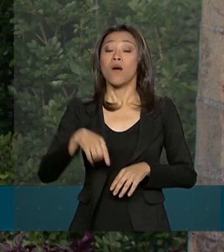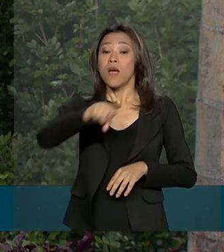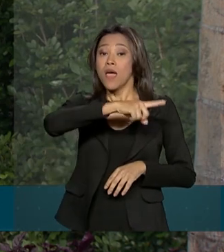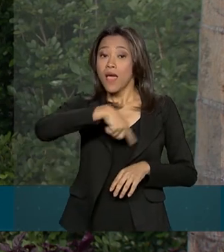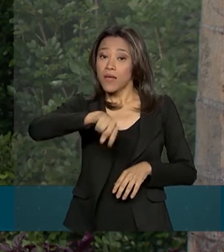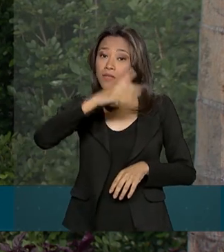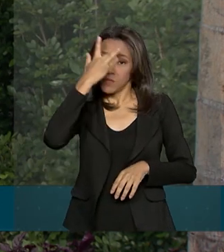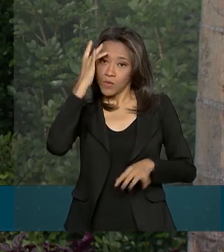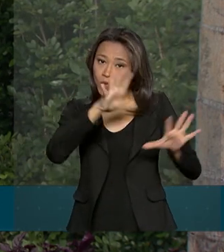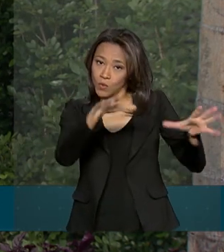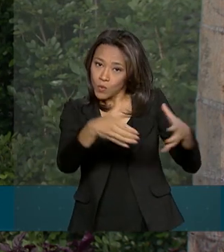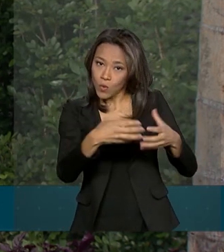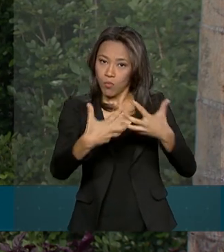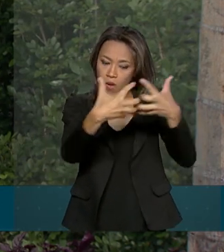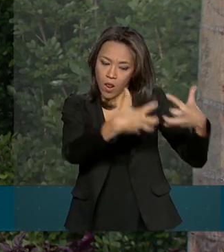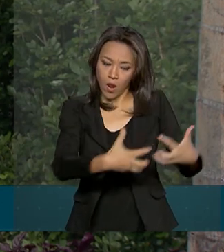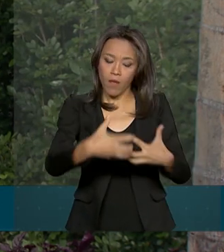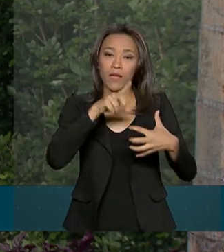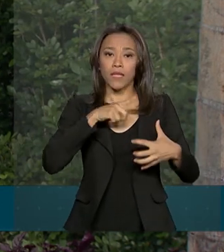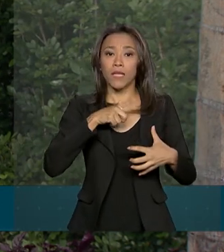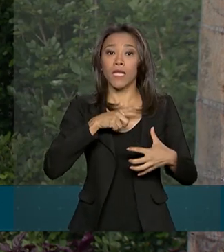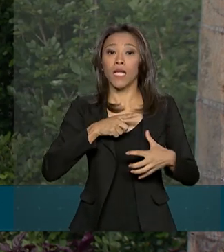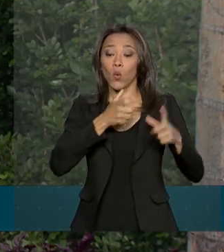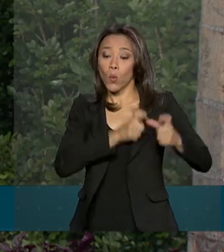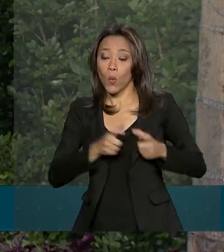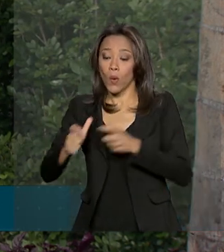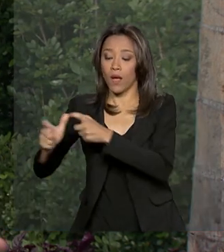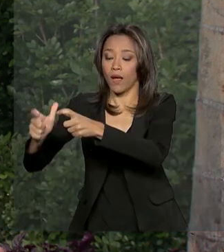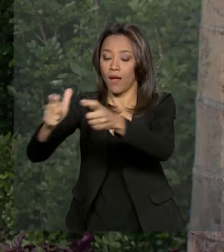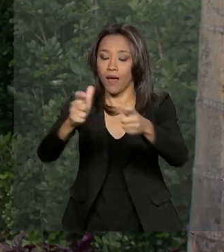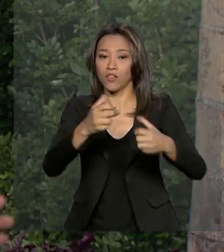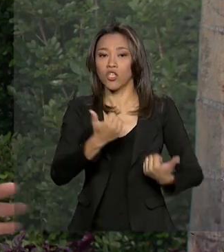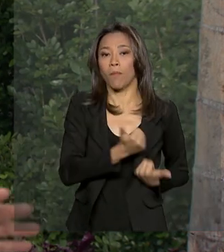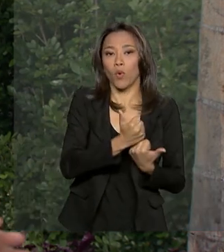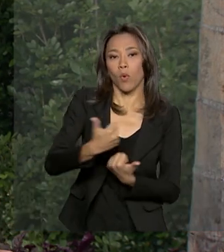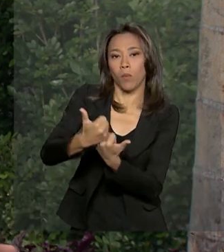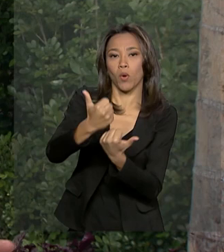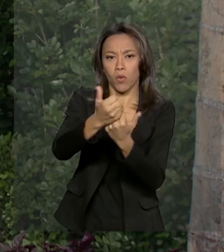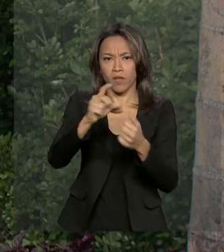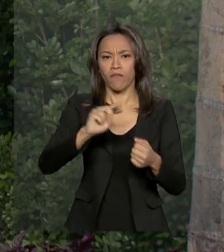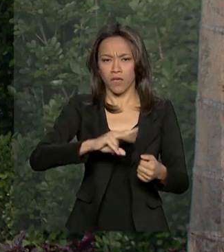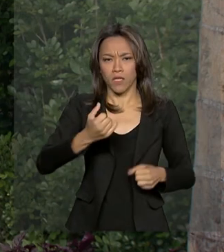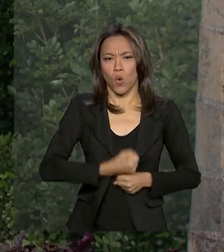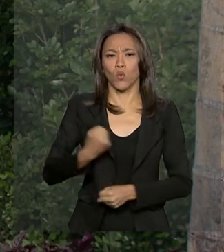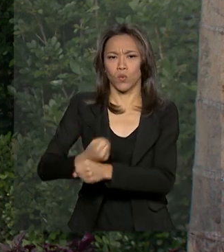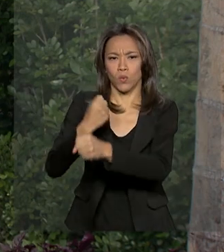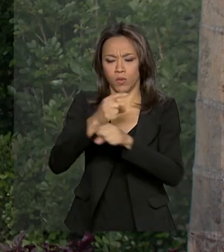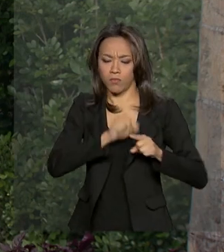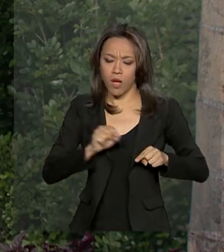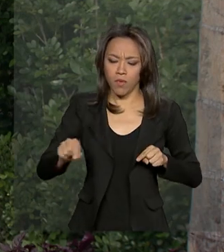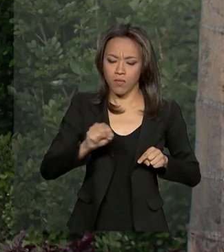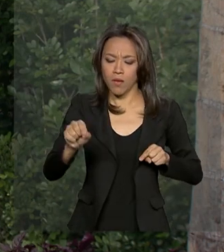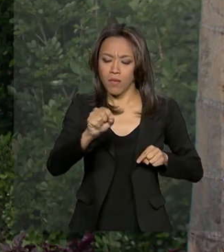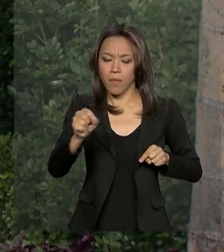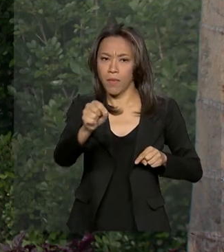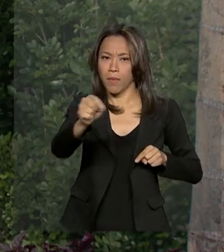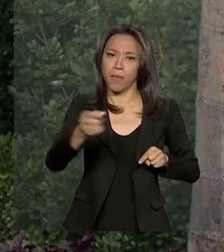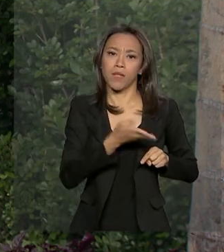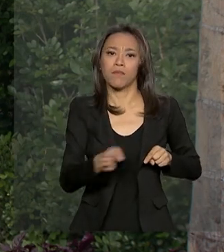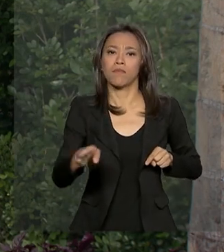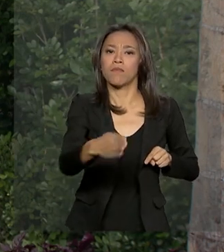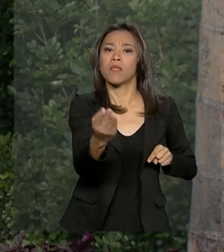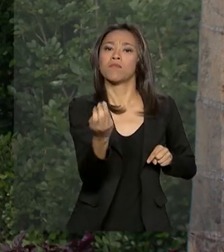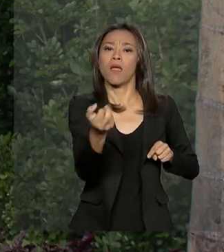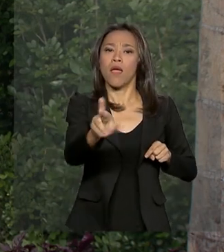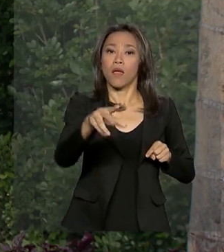cooperados vão ganhar pontos de apoio que serão criados ao longo das rodovias. Lá, os motoristas vão ter